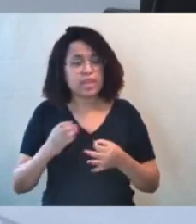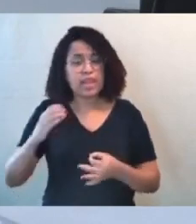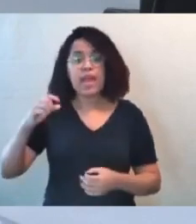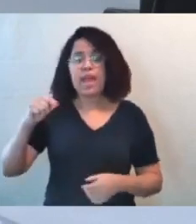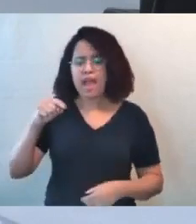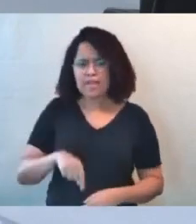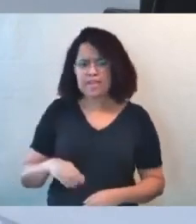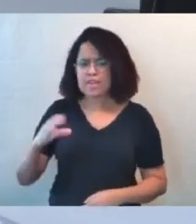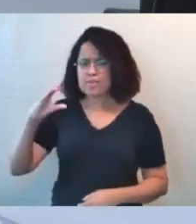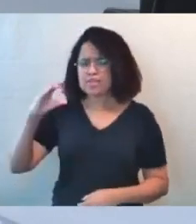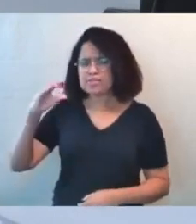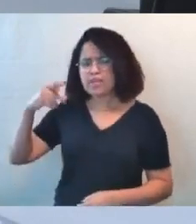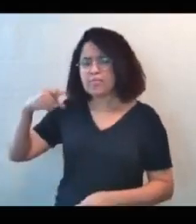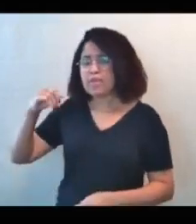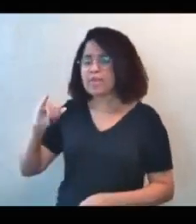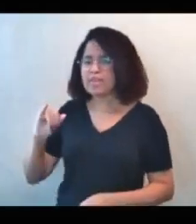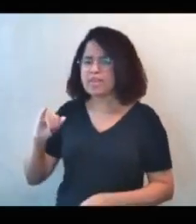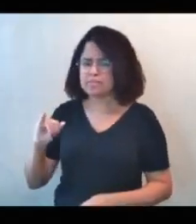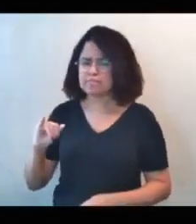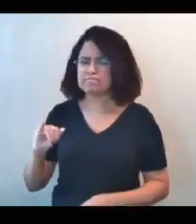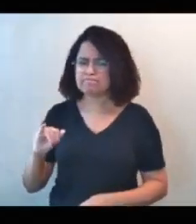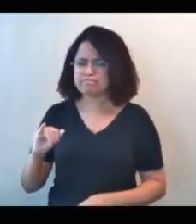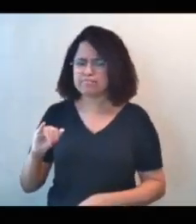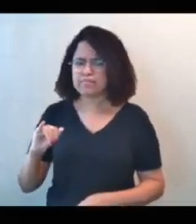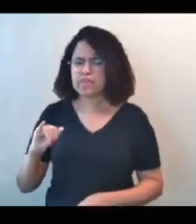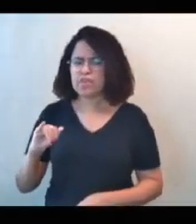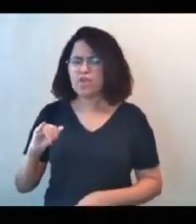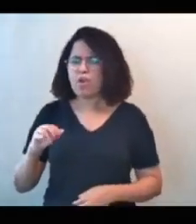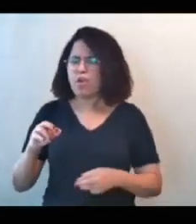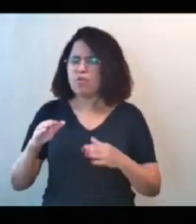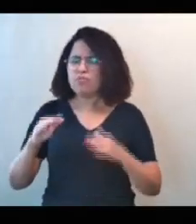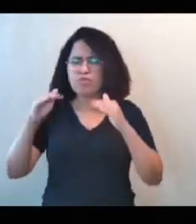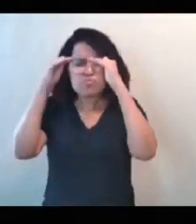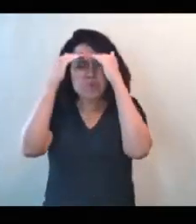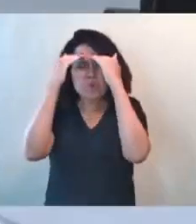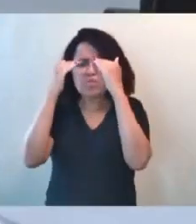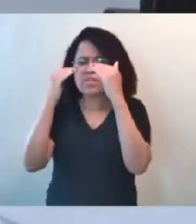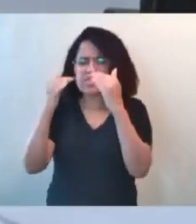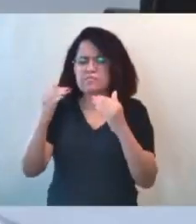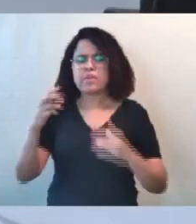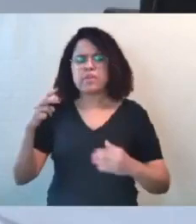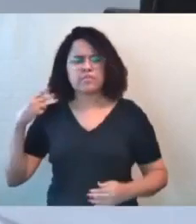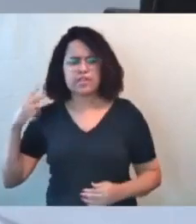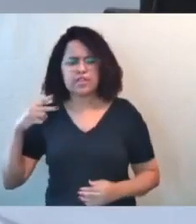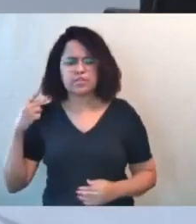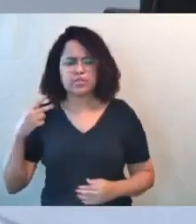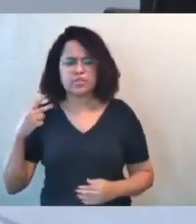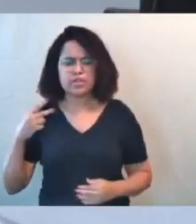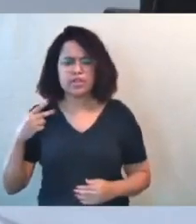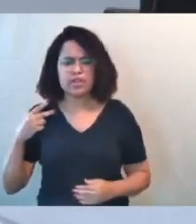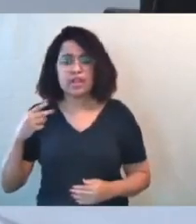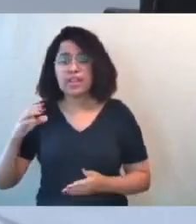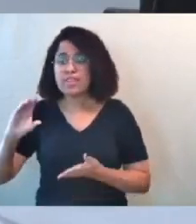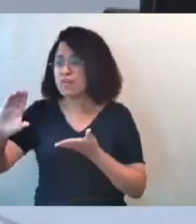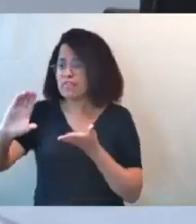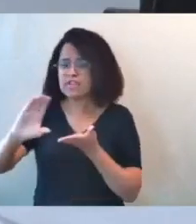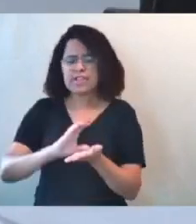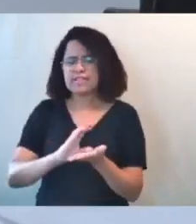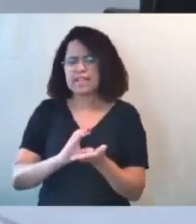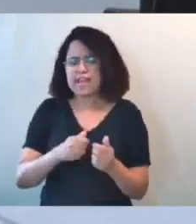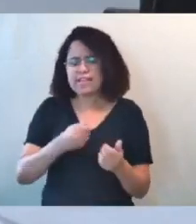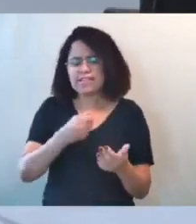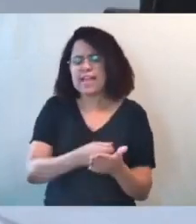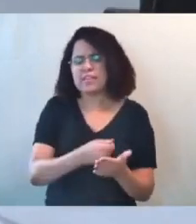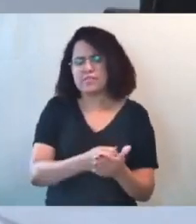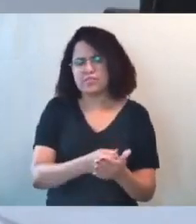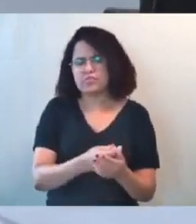porque de investigação. Ele está como testemunha. Ele está como testemunha, ele não fez. Presidente. Ele não fez a entrega do dinheiro. Presidente. E eu quero saber se ele está fazendo o